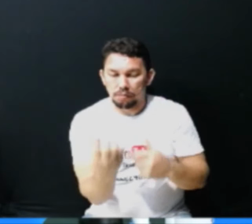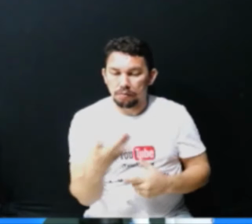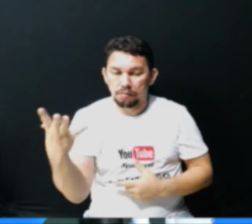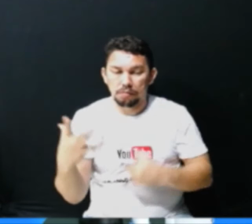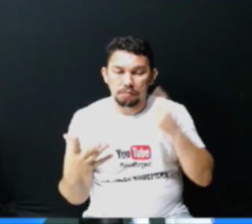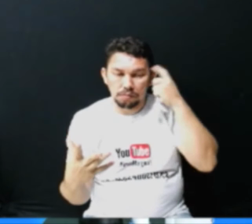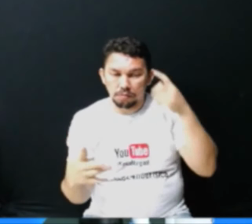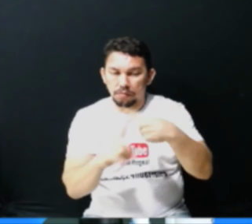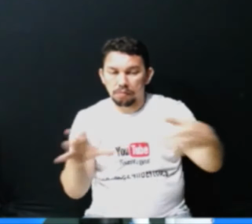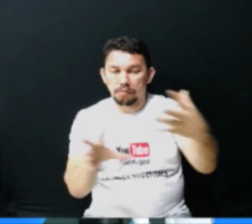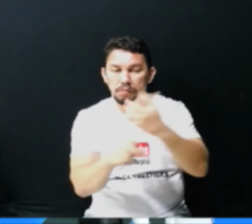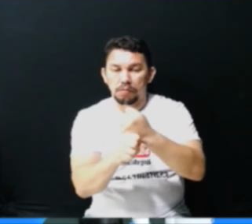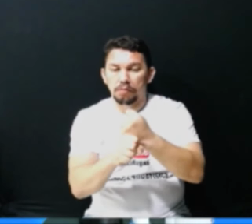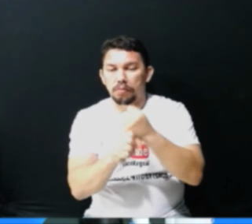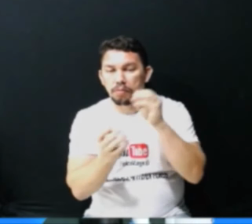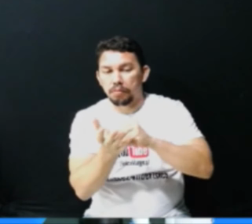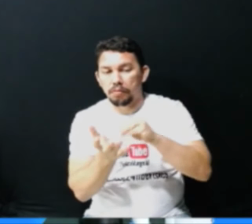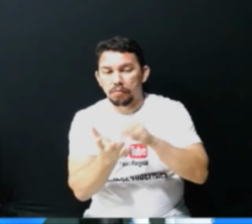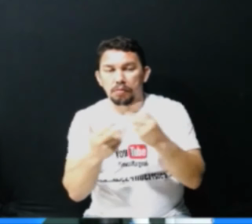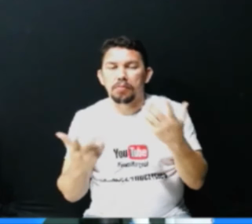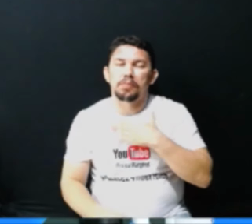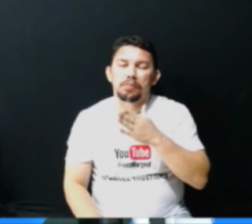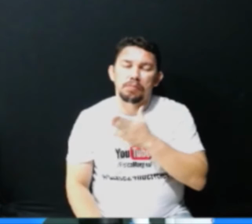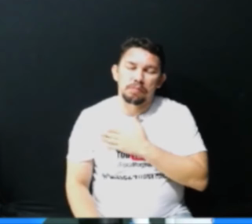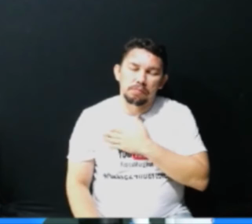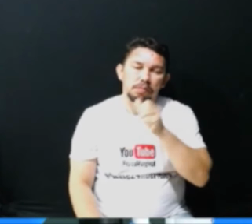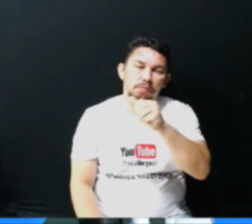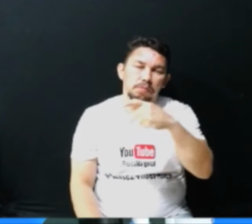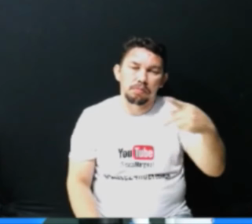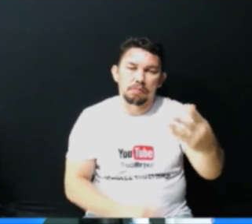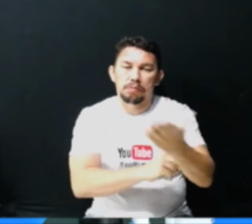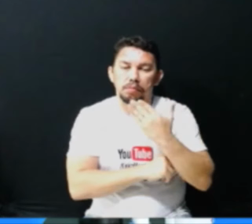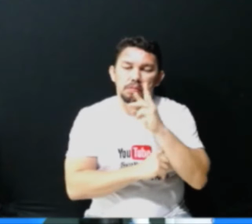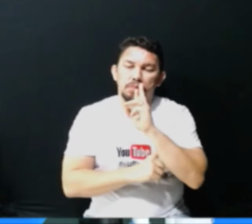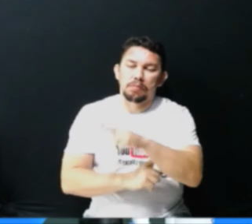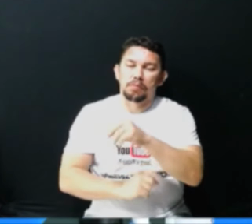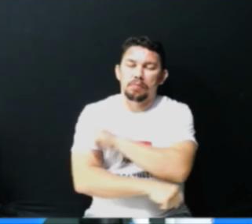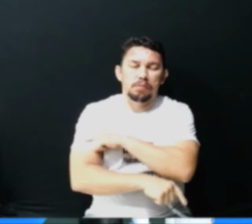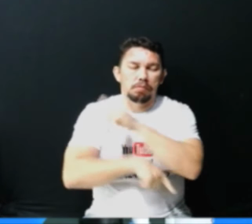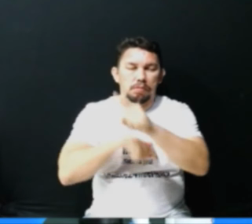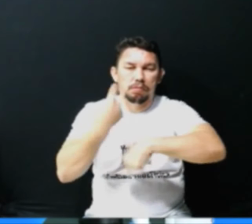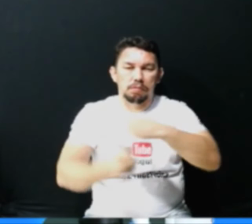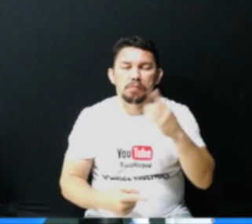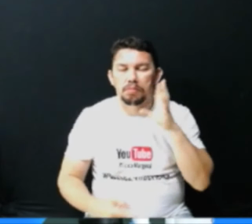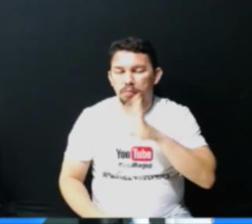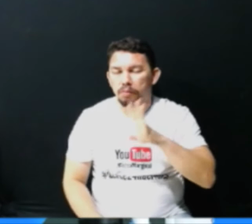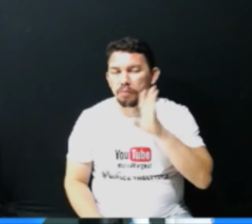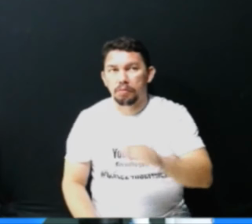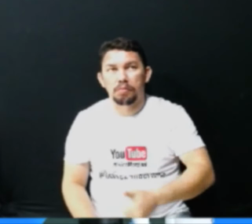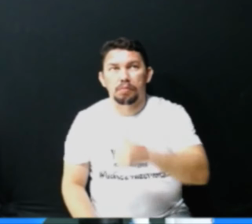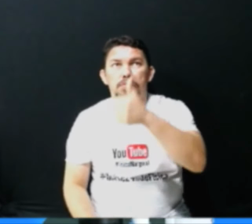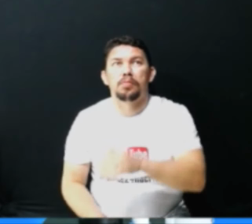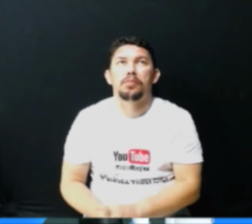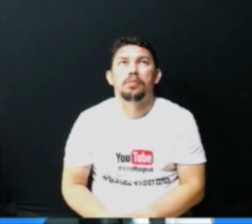correntes parciais. Eu gosto demais disso daí, porque eu acho que ajuda muito ele a resolver questão depois. Muito show. Perfeito.